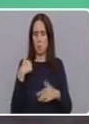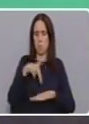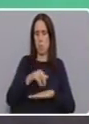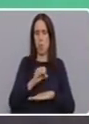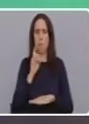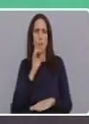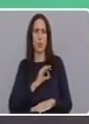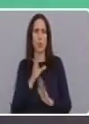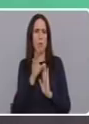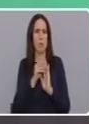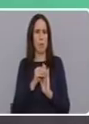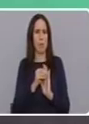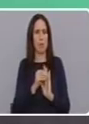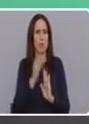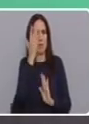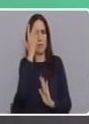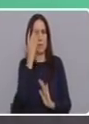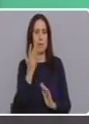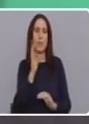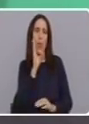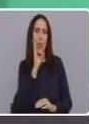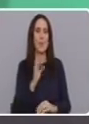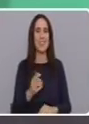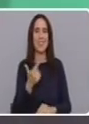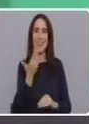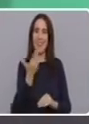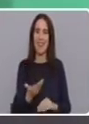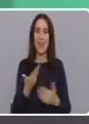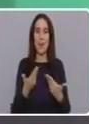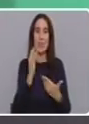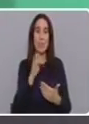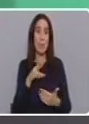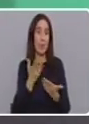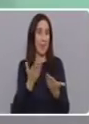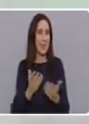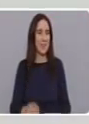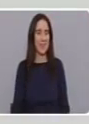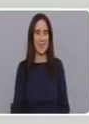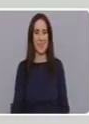uma senhora que me imita com muita facilidade. Até logo. Não percam! Agora, Simone!